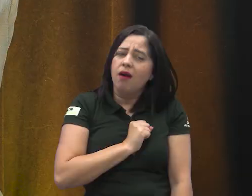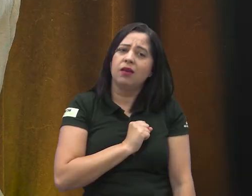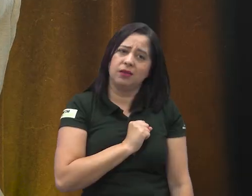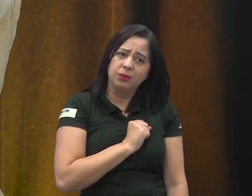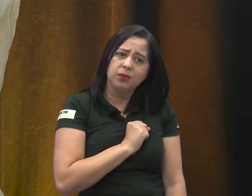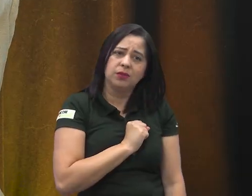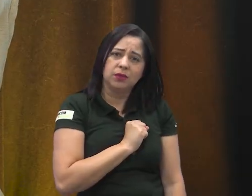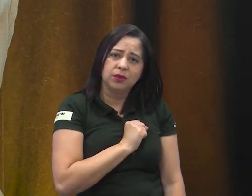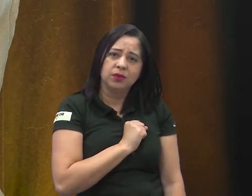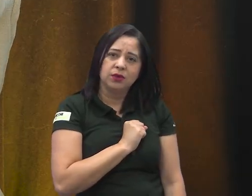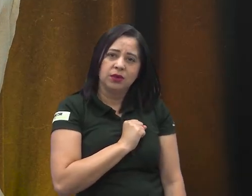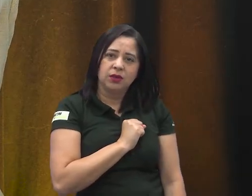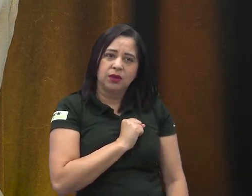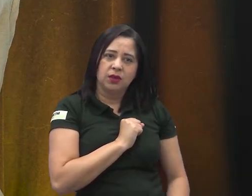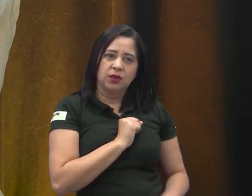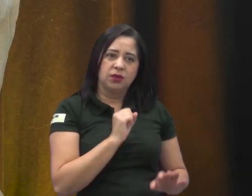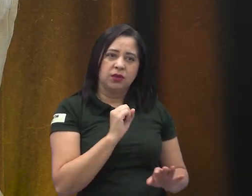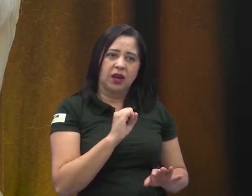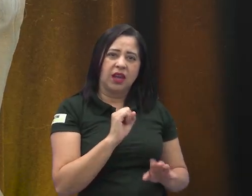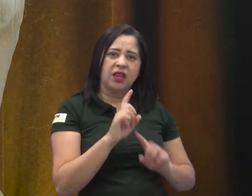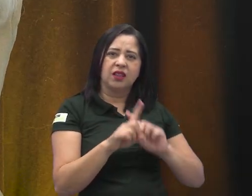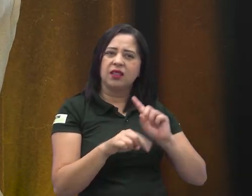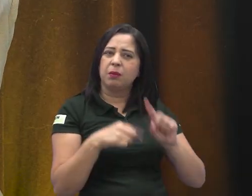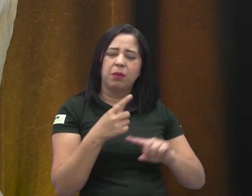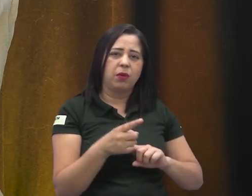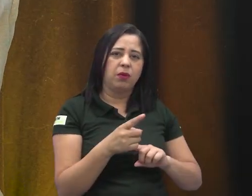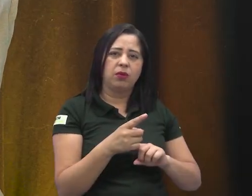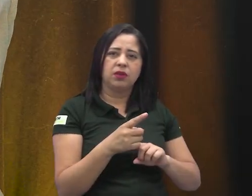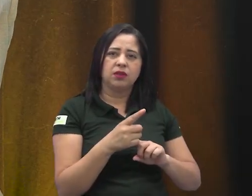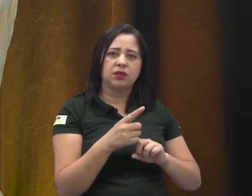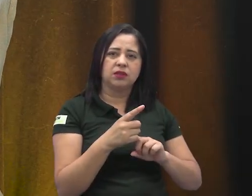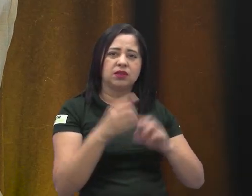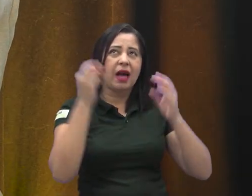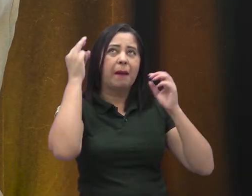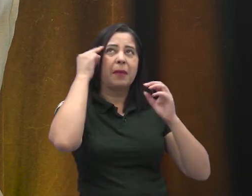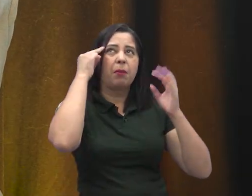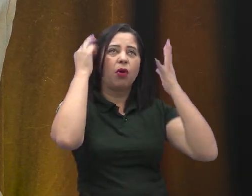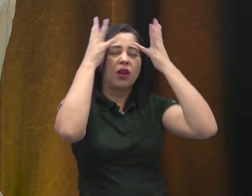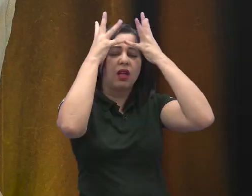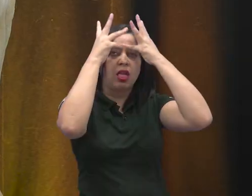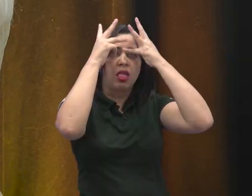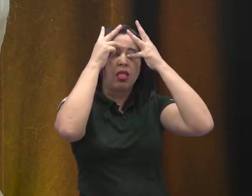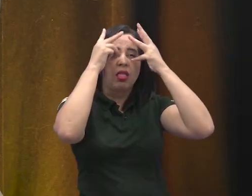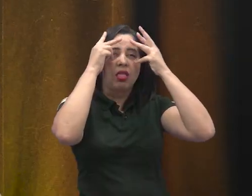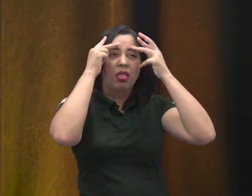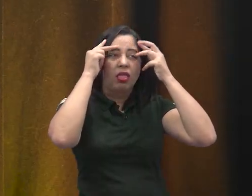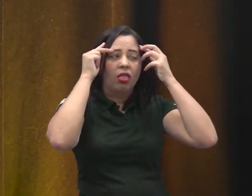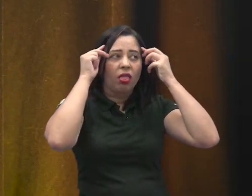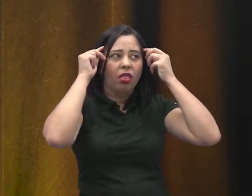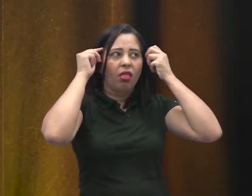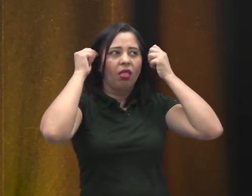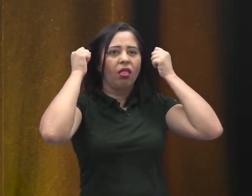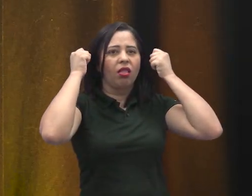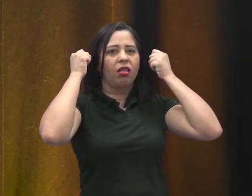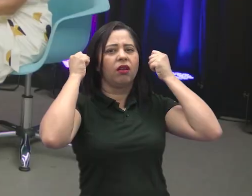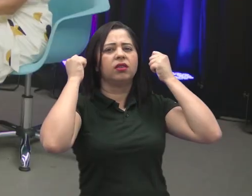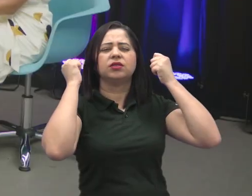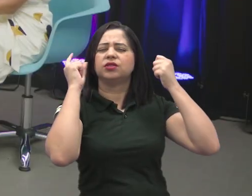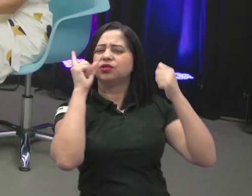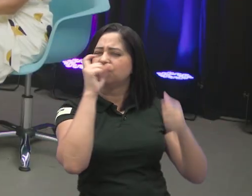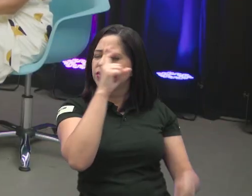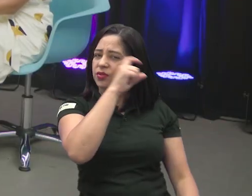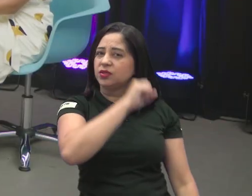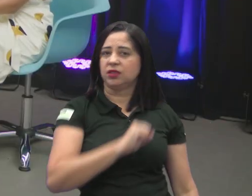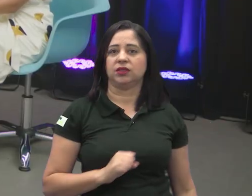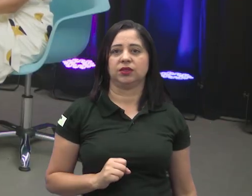amor. E você ter que se separar desse amor porque você não tem mais memória, é duro. Exatamente. Me dá